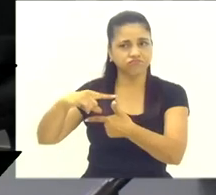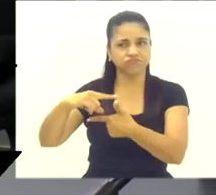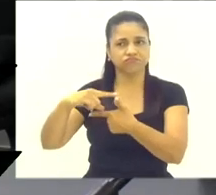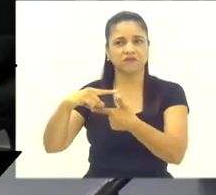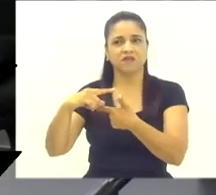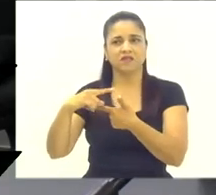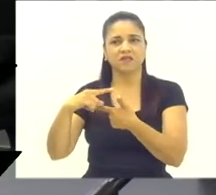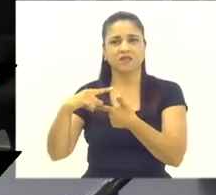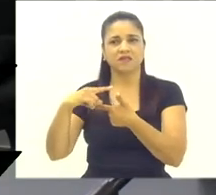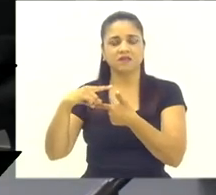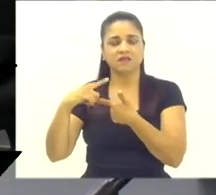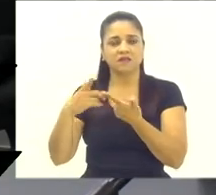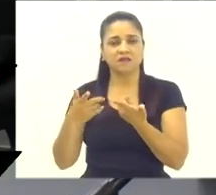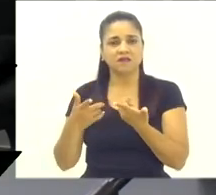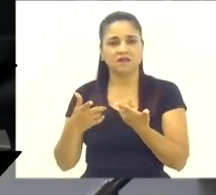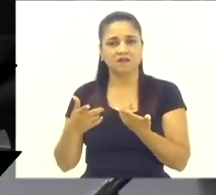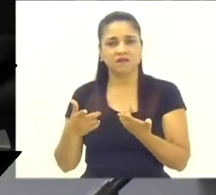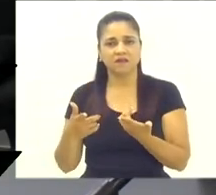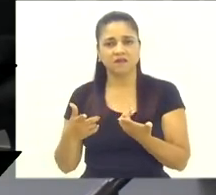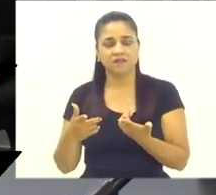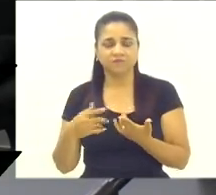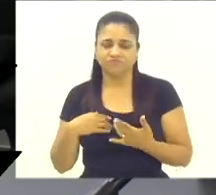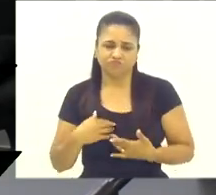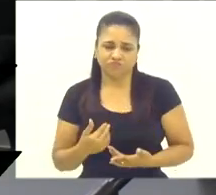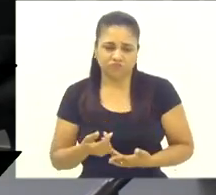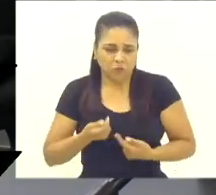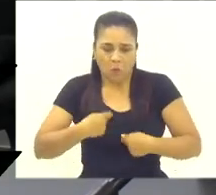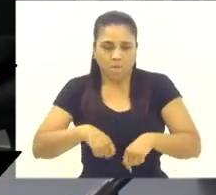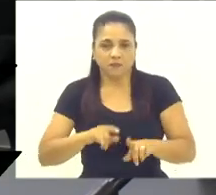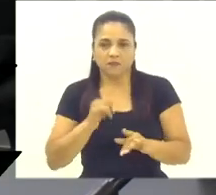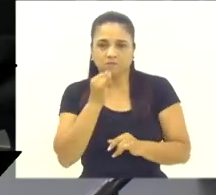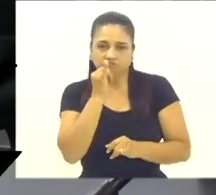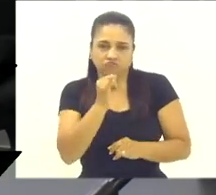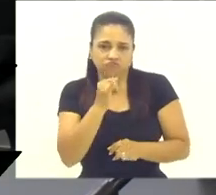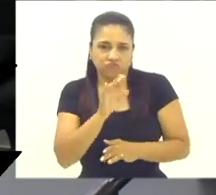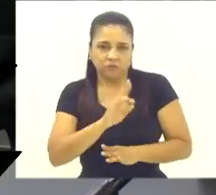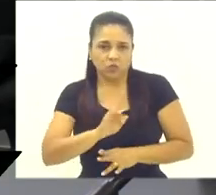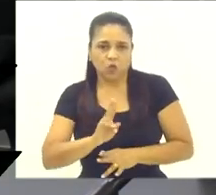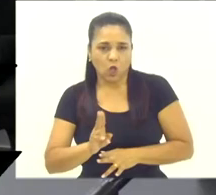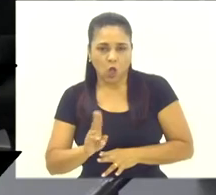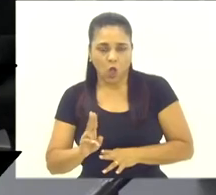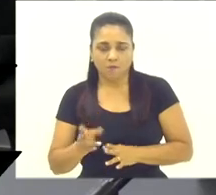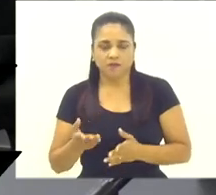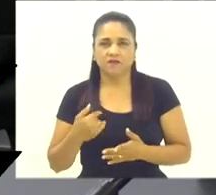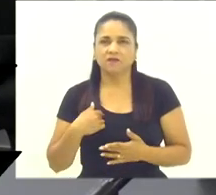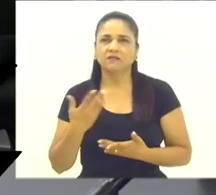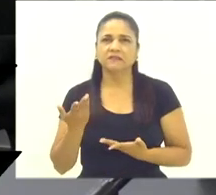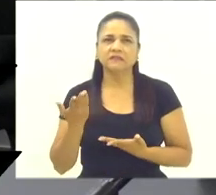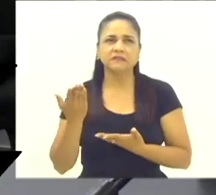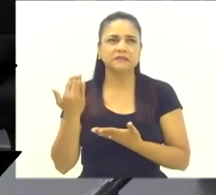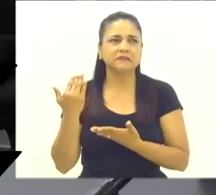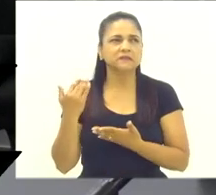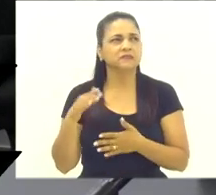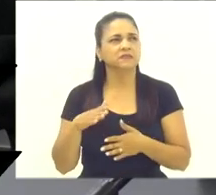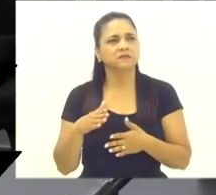não precisou Acho que nem né você tá nomes mas esses tempos agora tava em